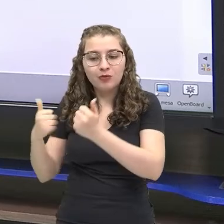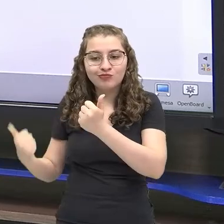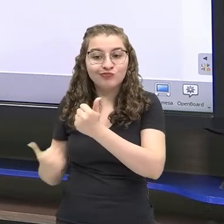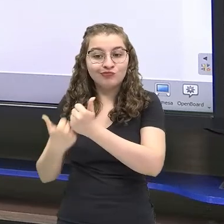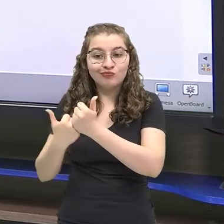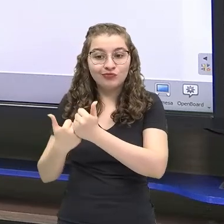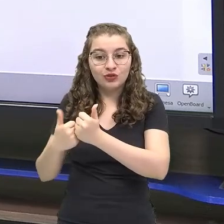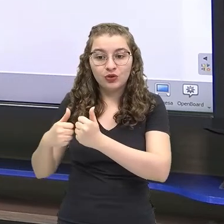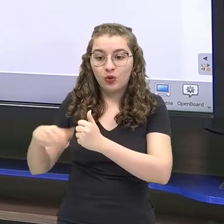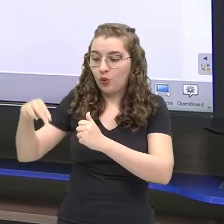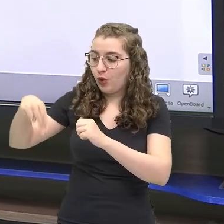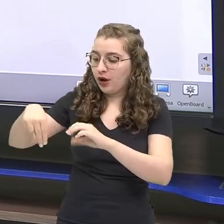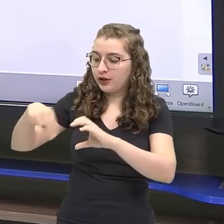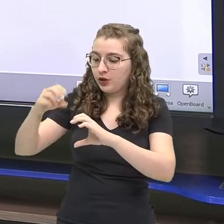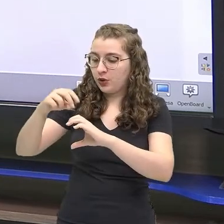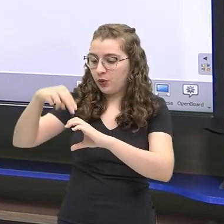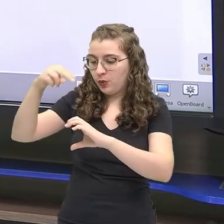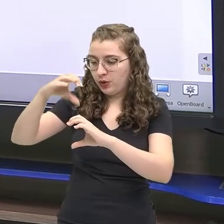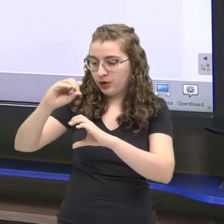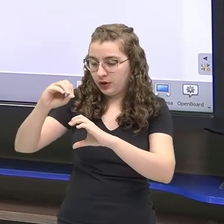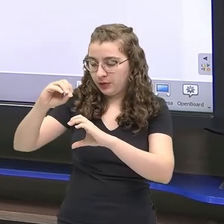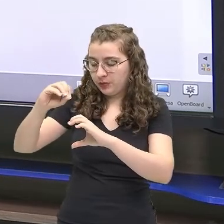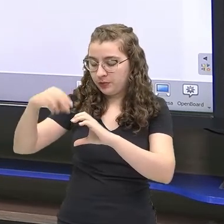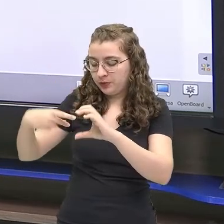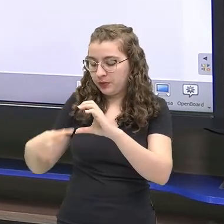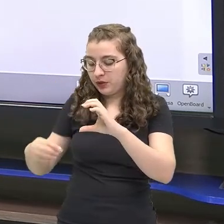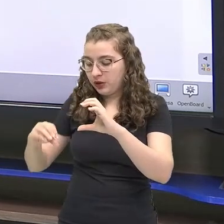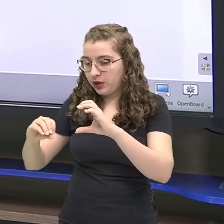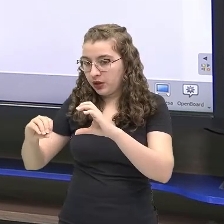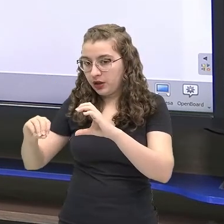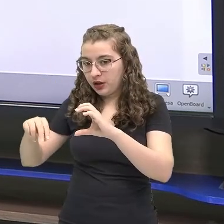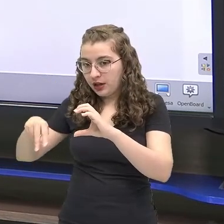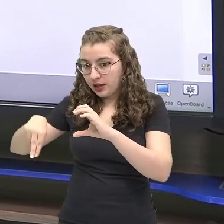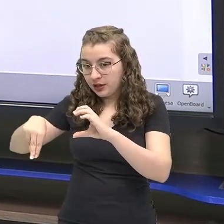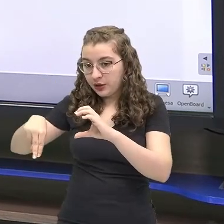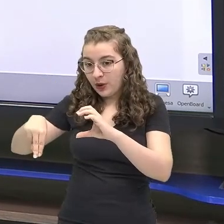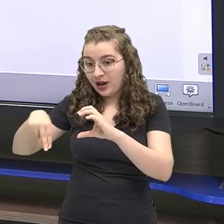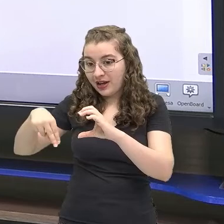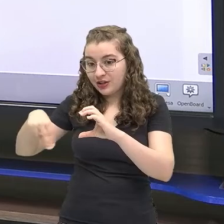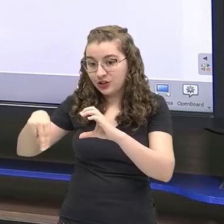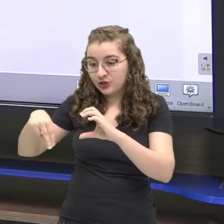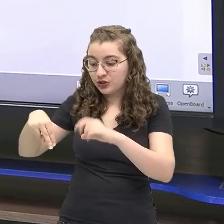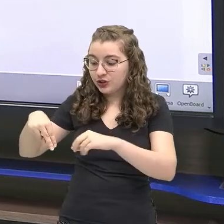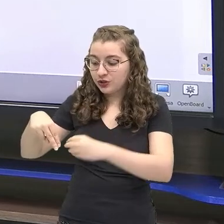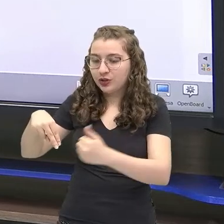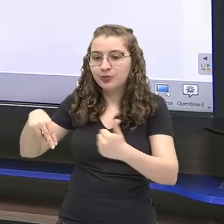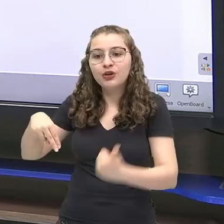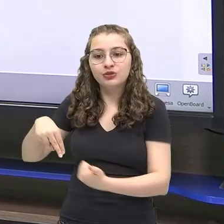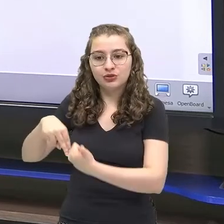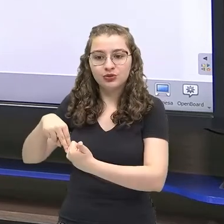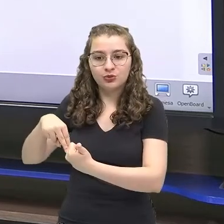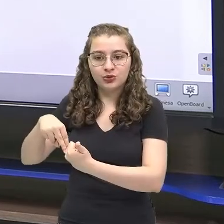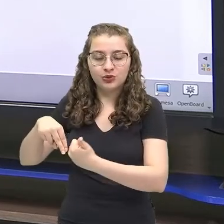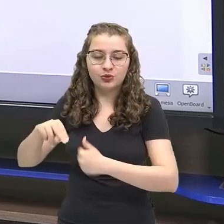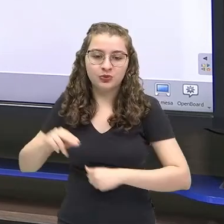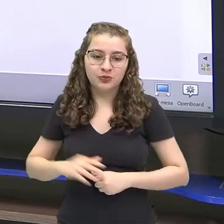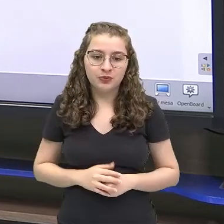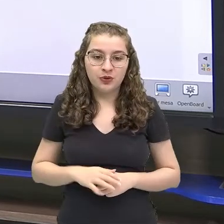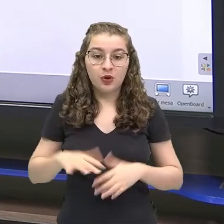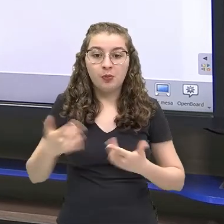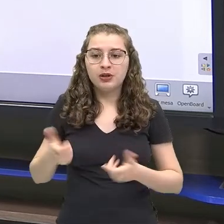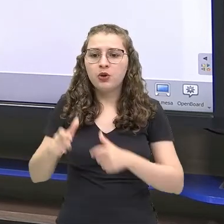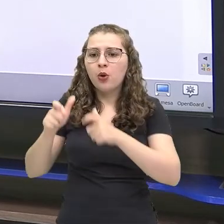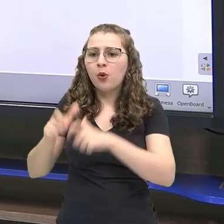substituído, esses 2 hidrogênios. Aí, se for substituído, se tiver radical no nitrogênio, a gente precisa dizer onde